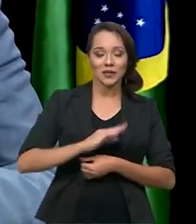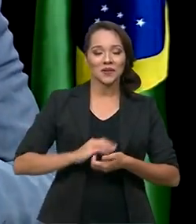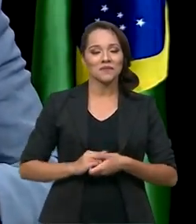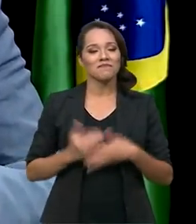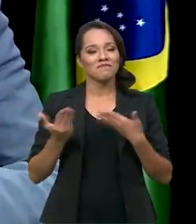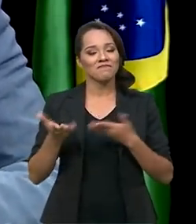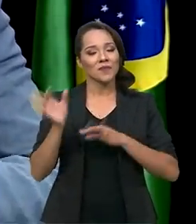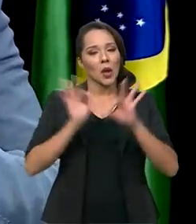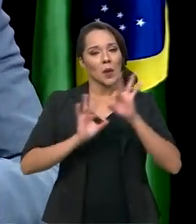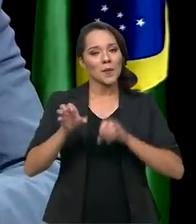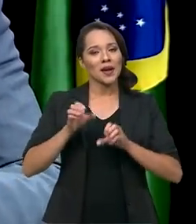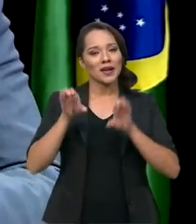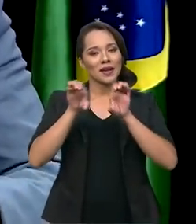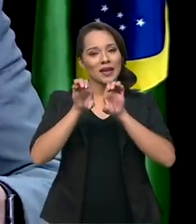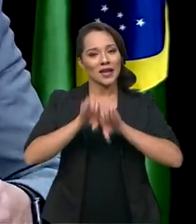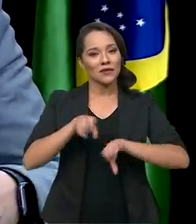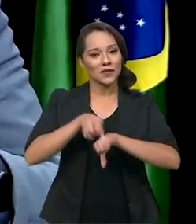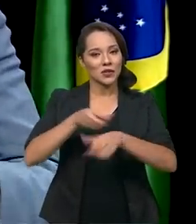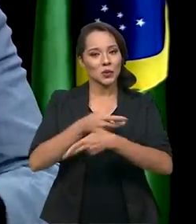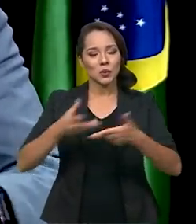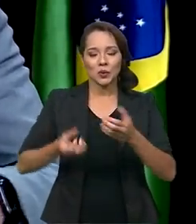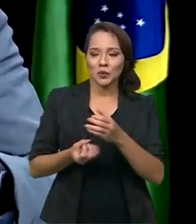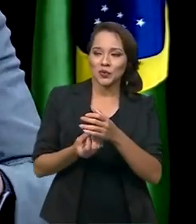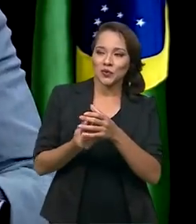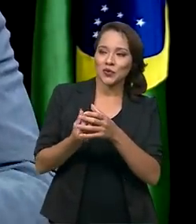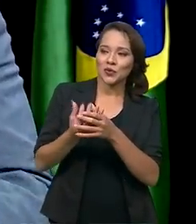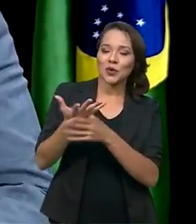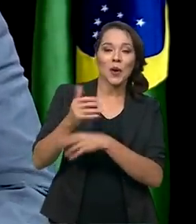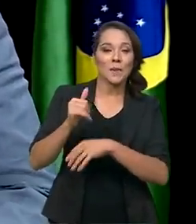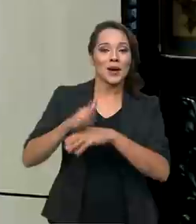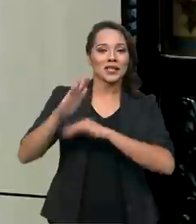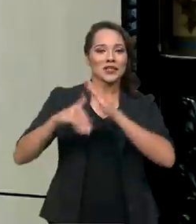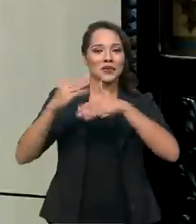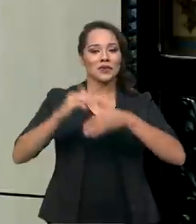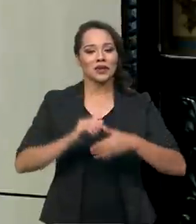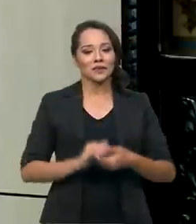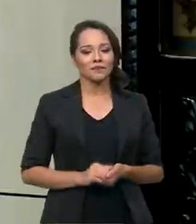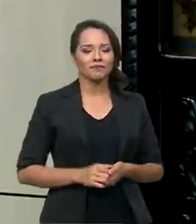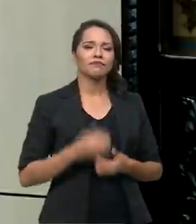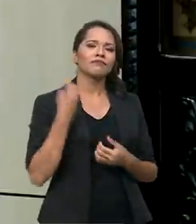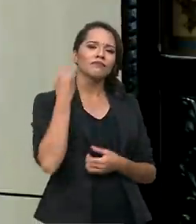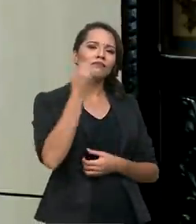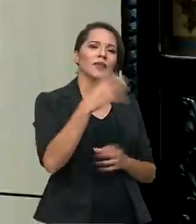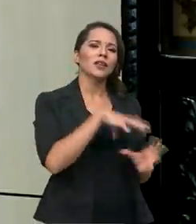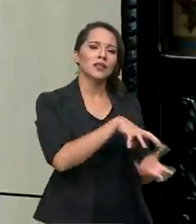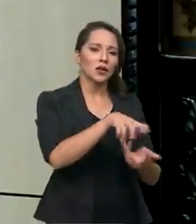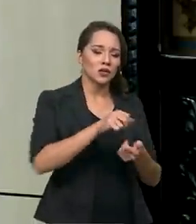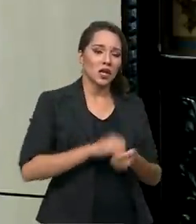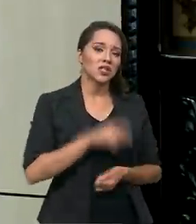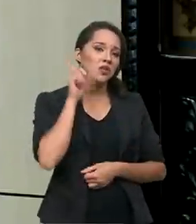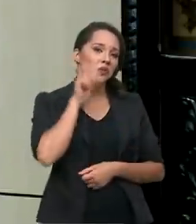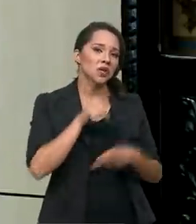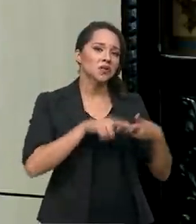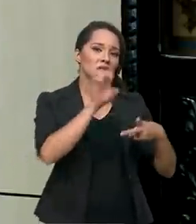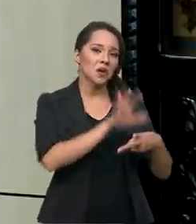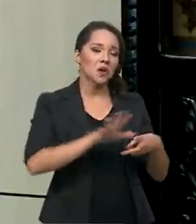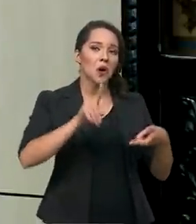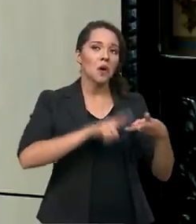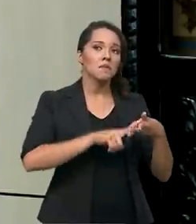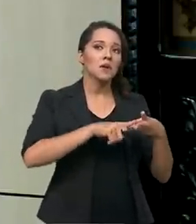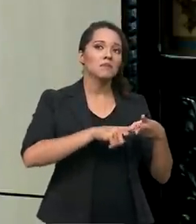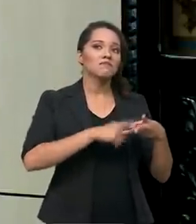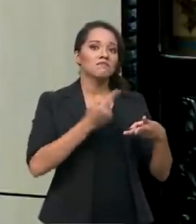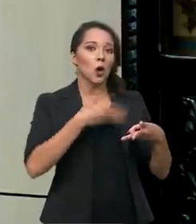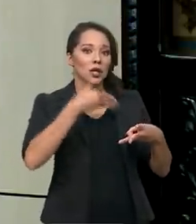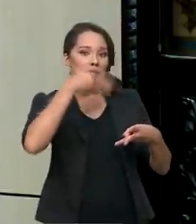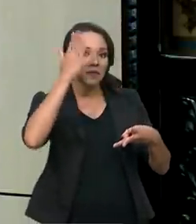é uma infraestrutura que está florescendo, está surgindo, se desenvolvendo. As viagens internacionais, Estados Unidos, Europa, Oriente Médio, vão